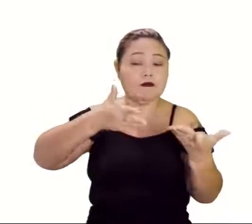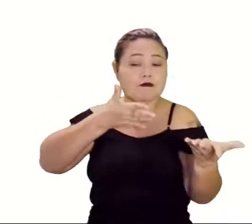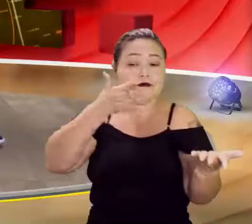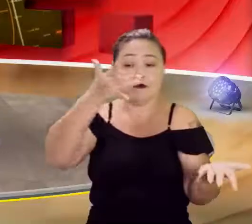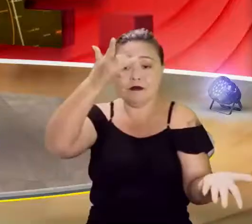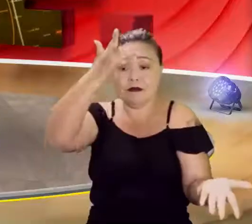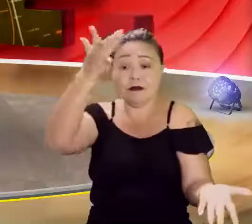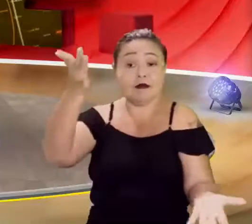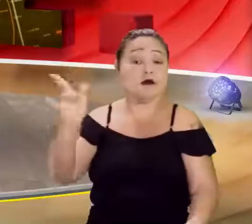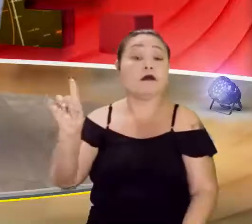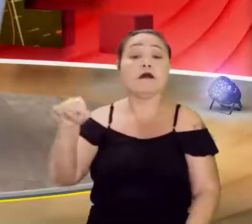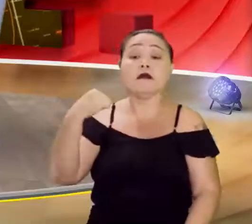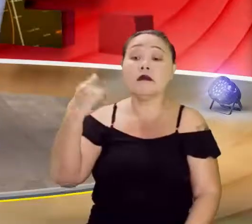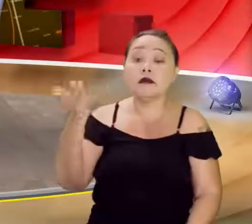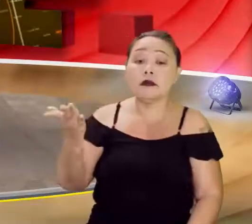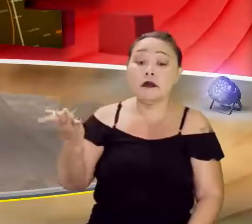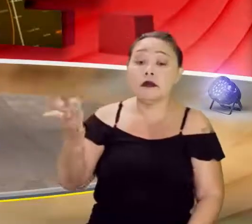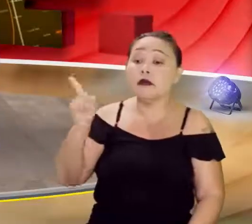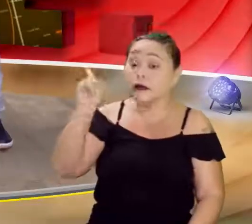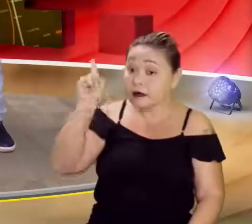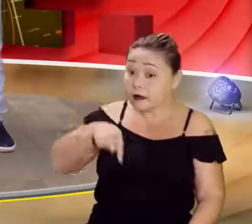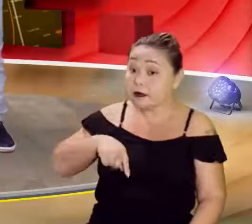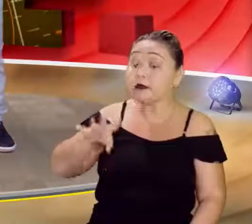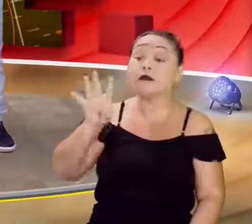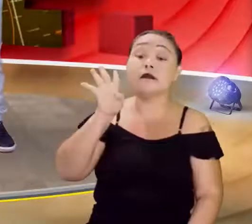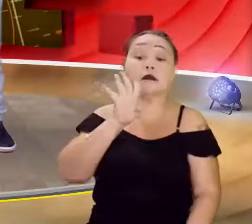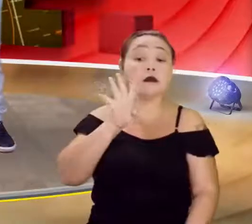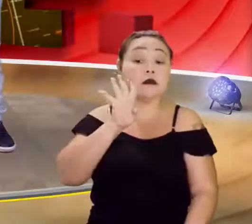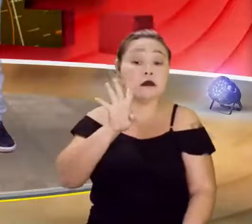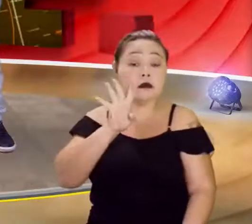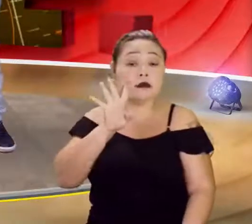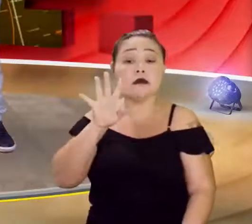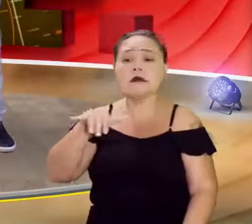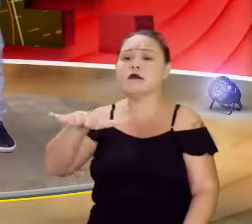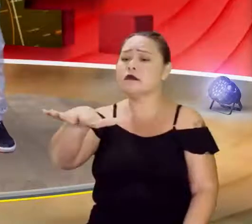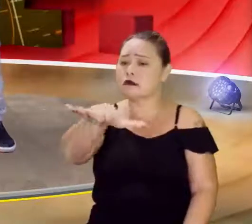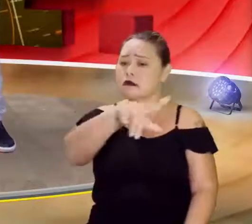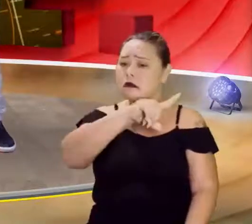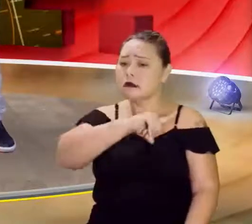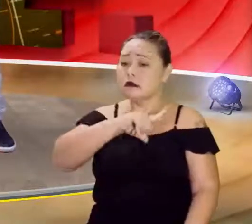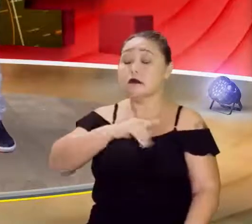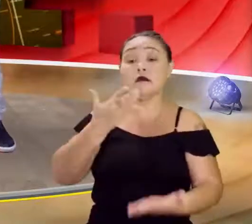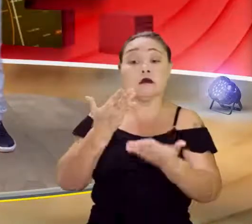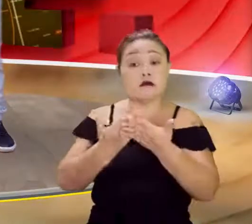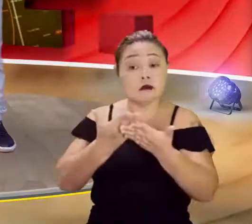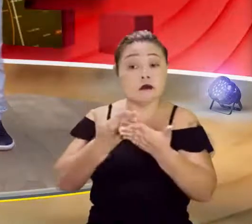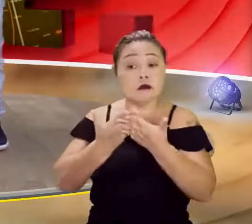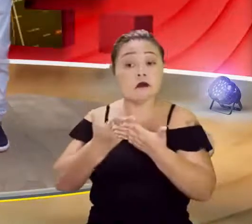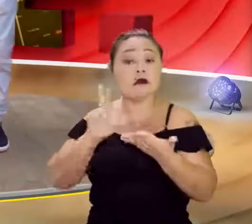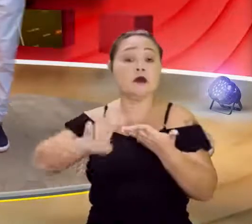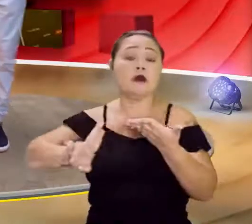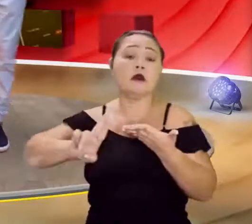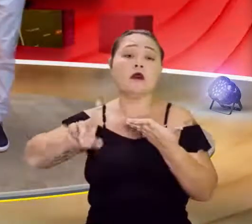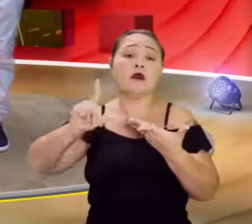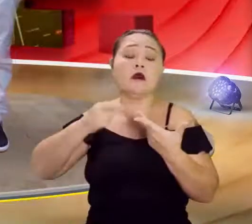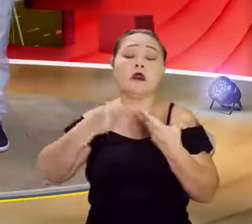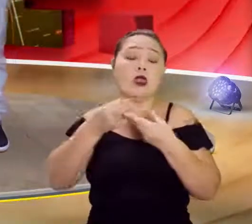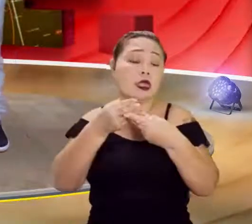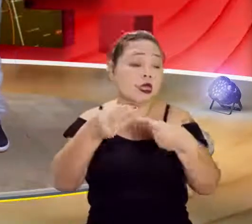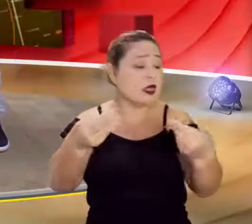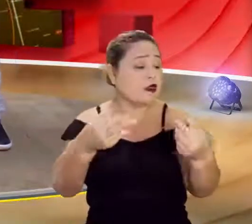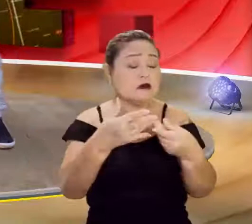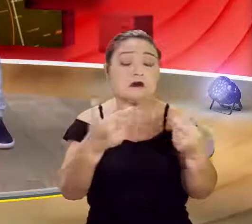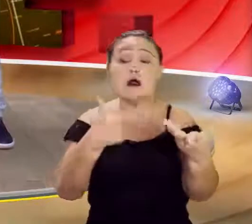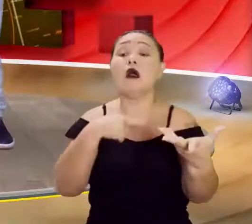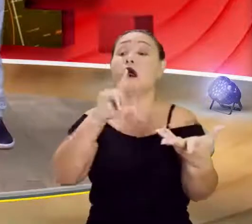aí, o que vocês acharam, né? É bacana a gente ver onde as situações que a gente está estudando são aplicadas. Né? Não fica aquela coisa abstrata,